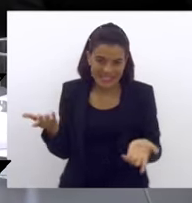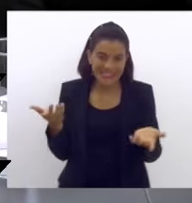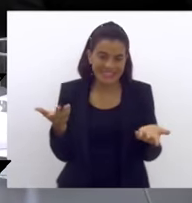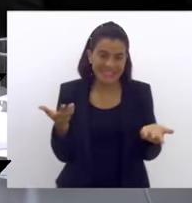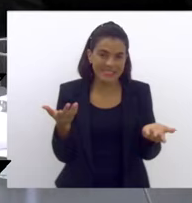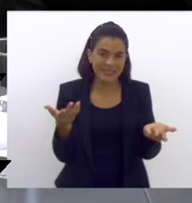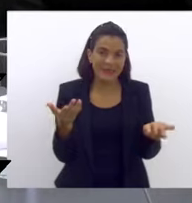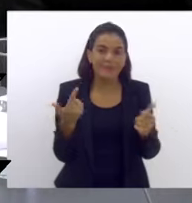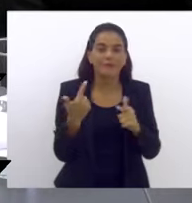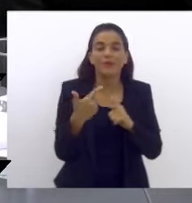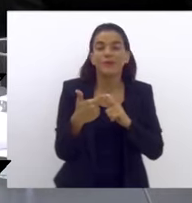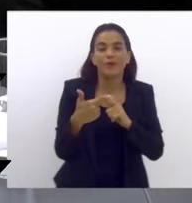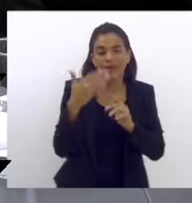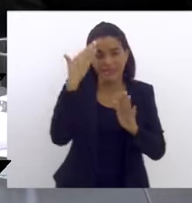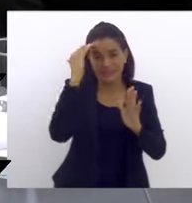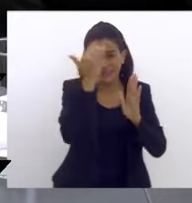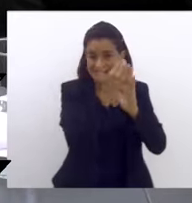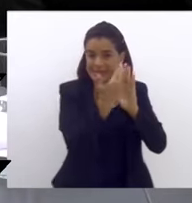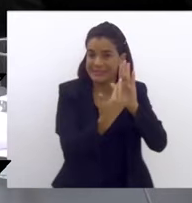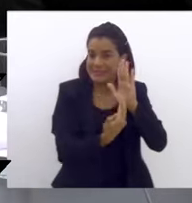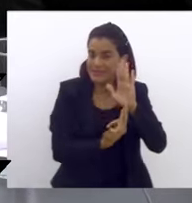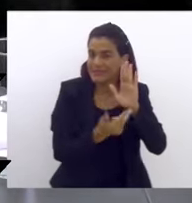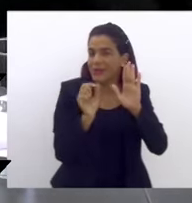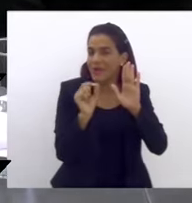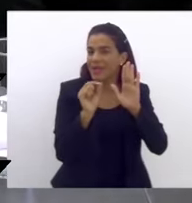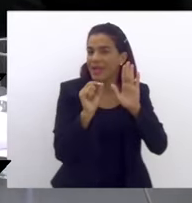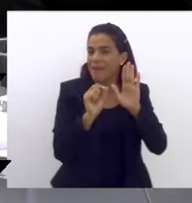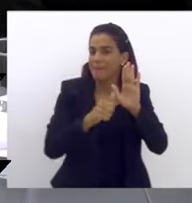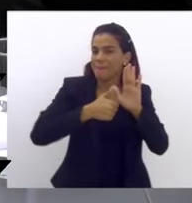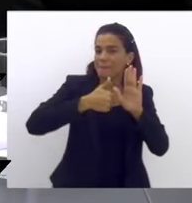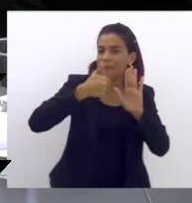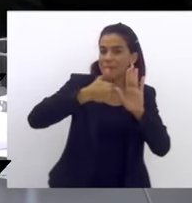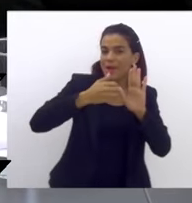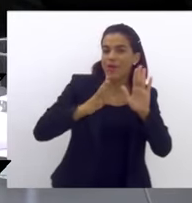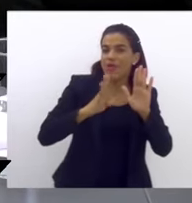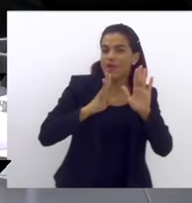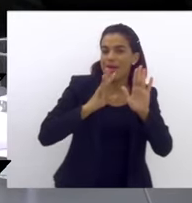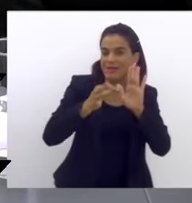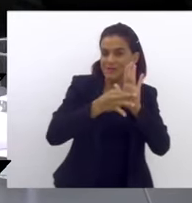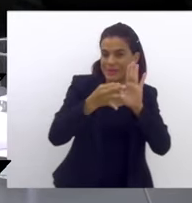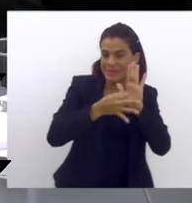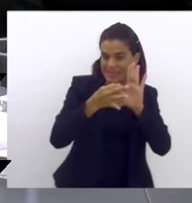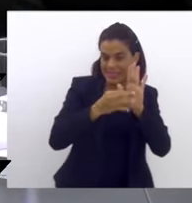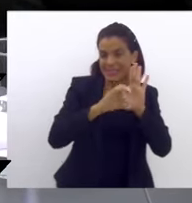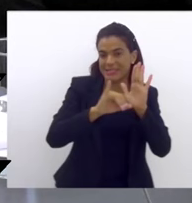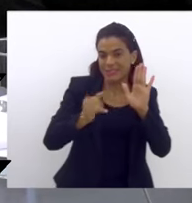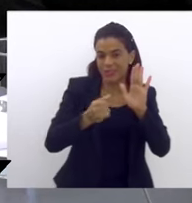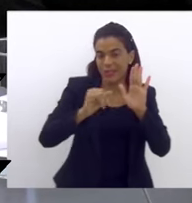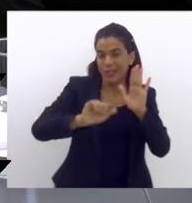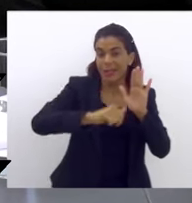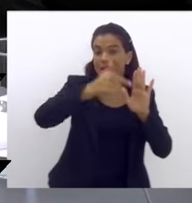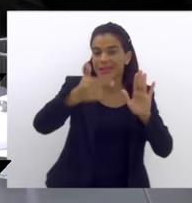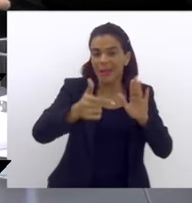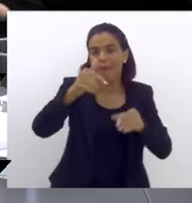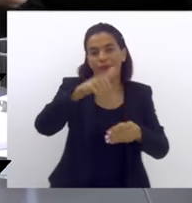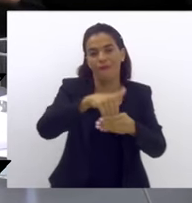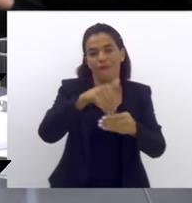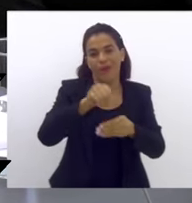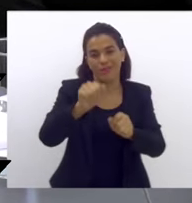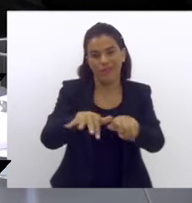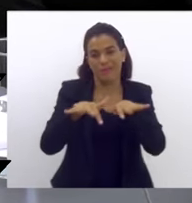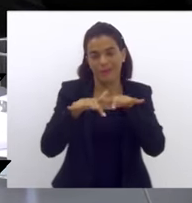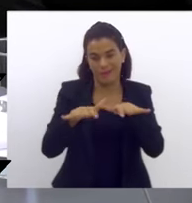perito porque a Rigor a gente emendar depois de conhecer o parecer da ccj são contradições